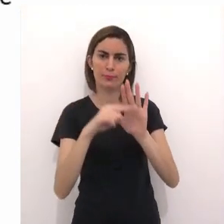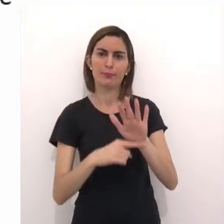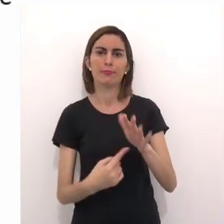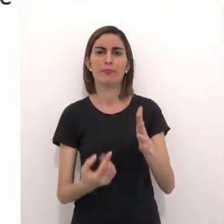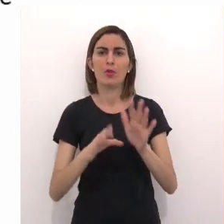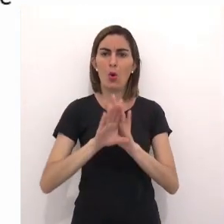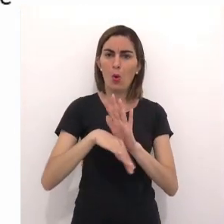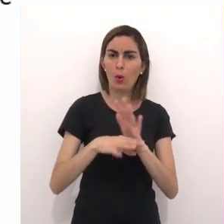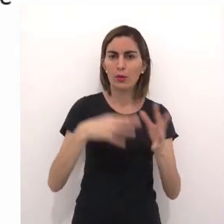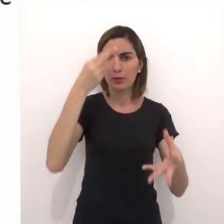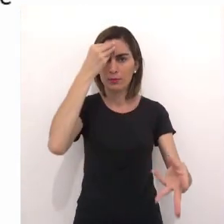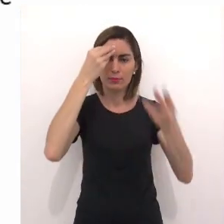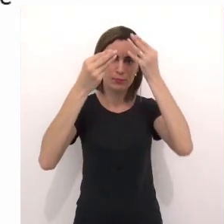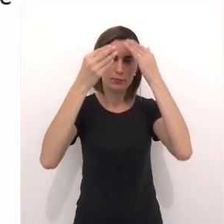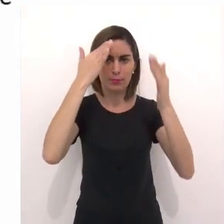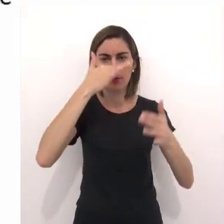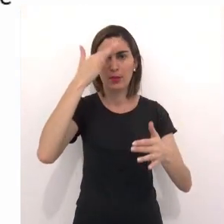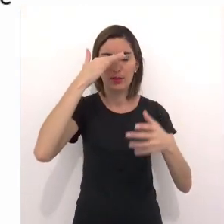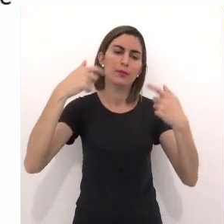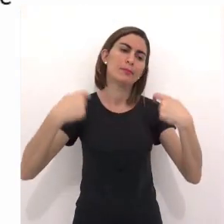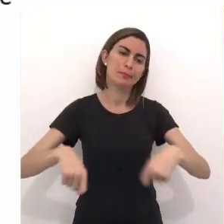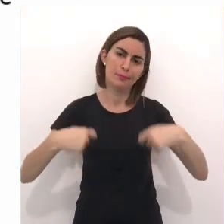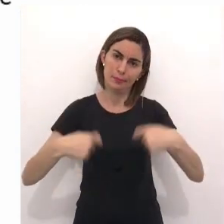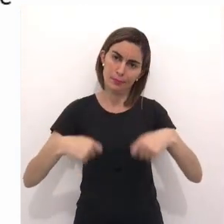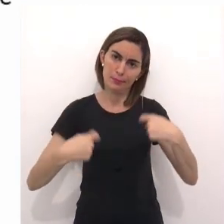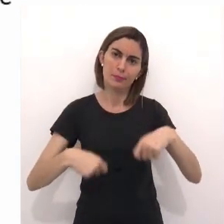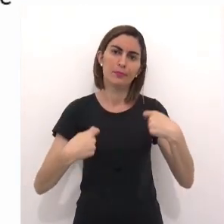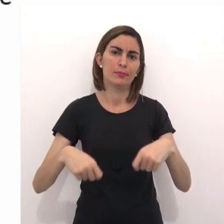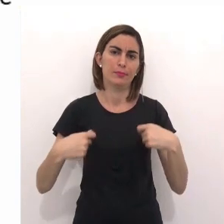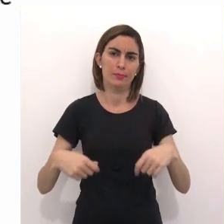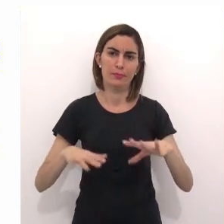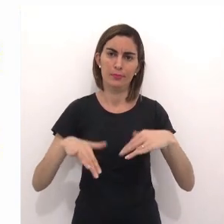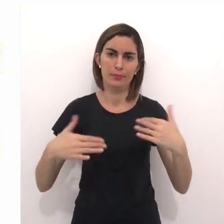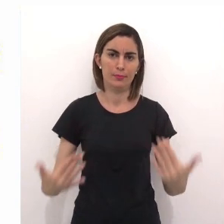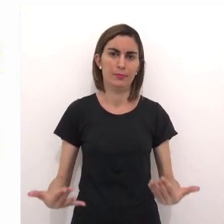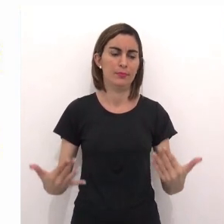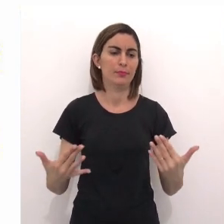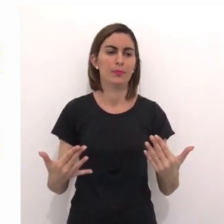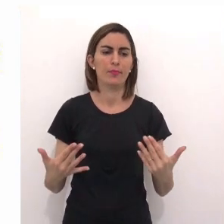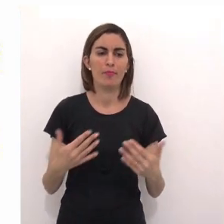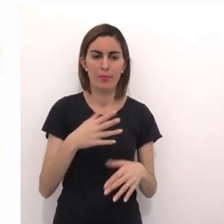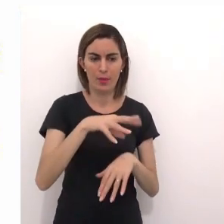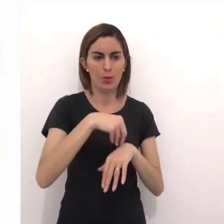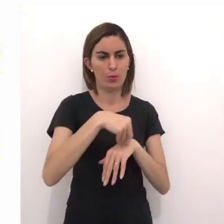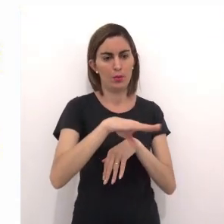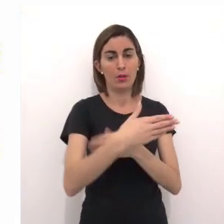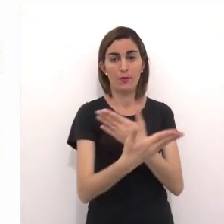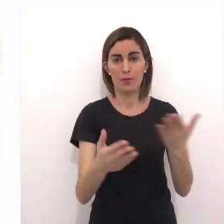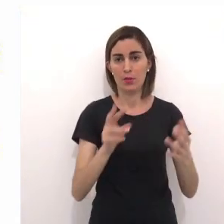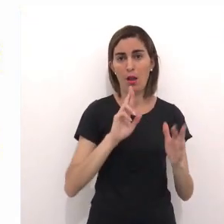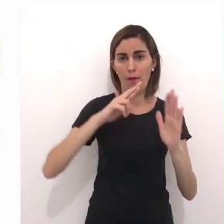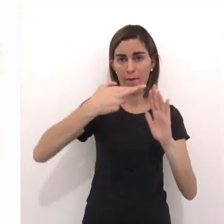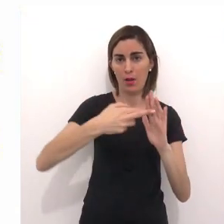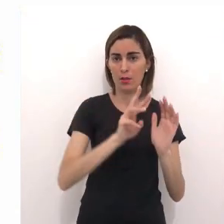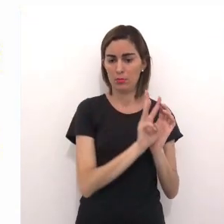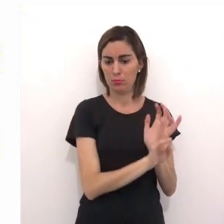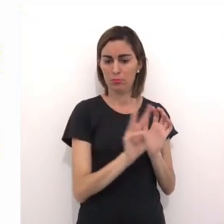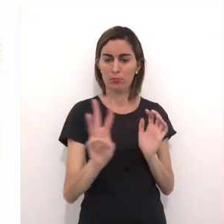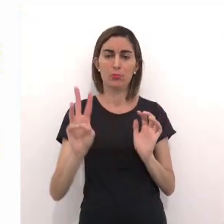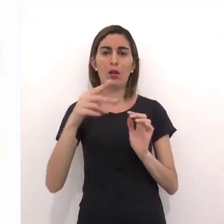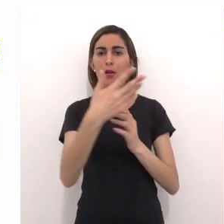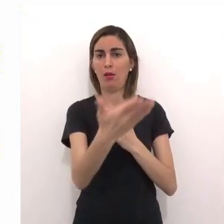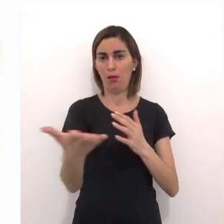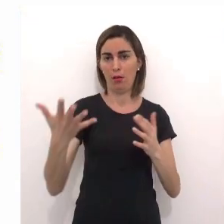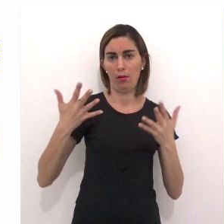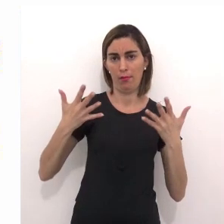sua compreensão e necessidade. Então aí eu trago para vocês aí uma referência para